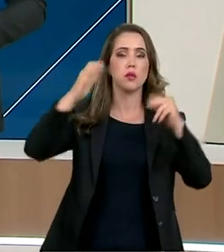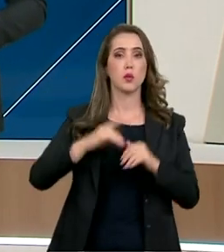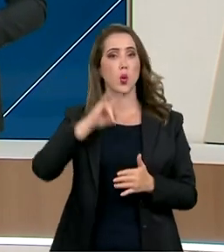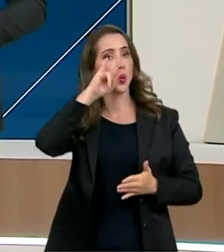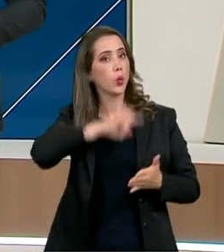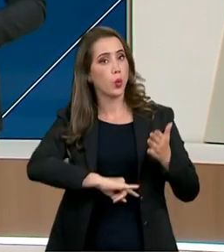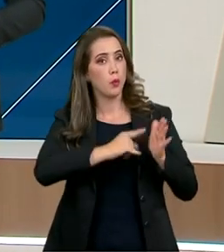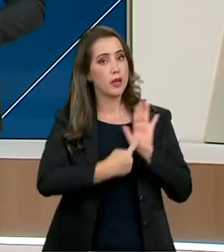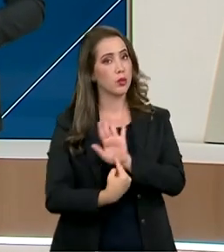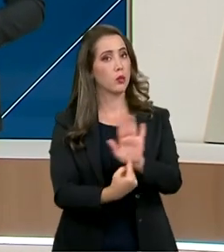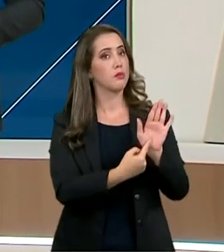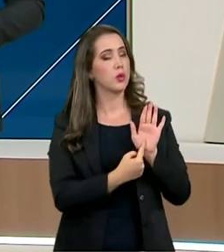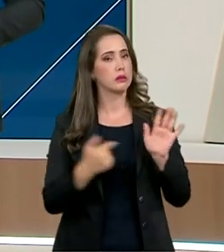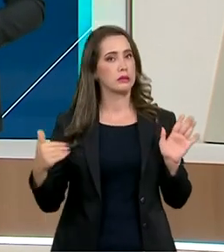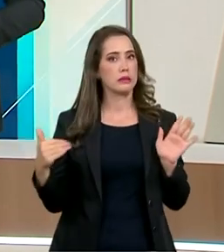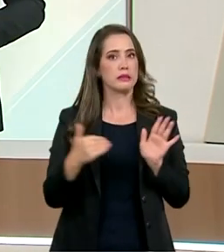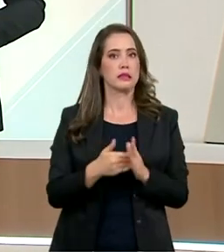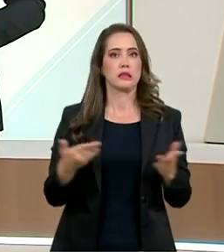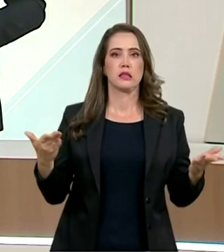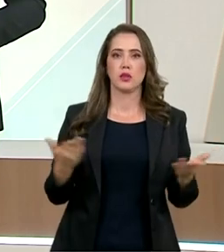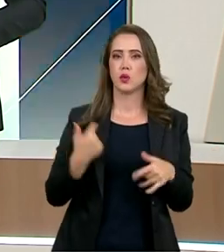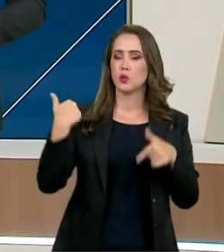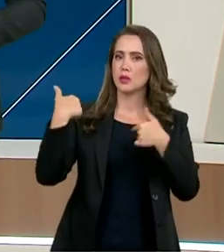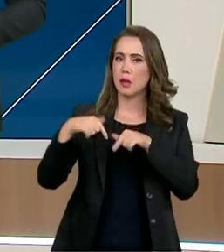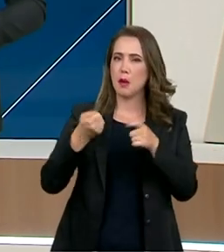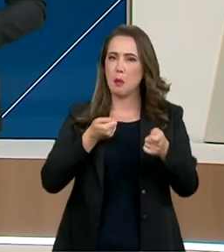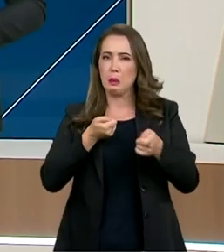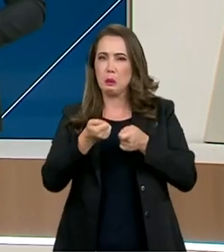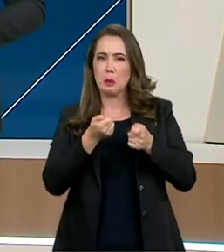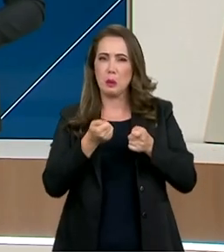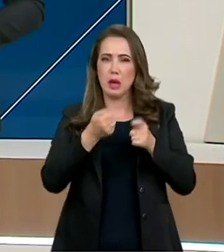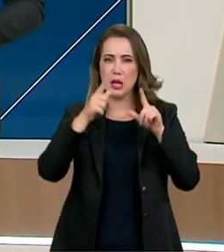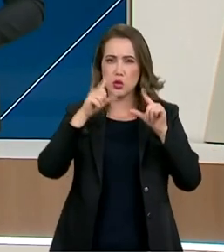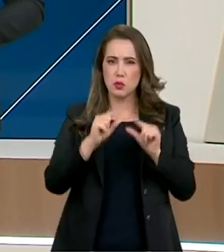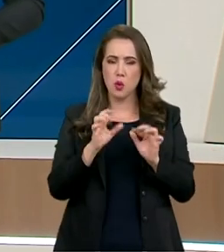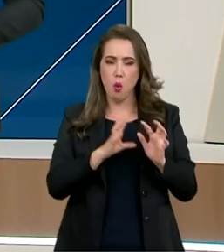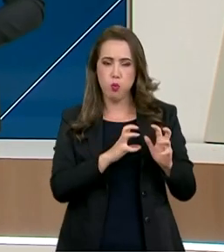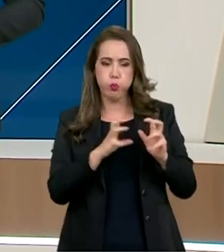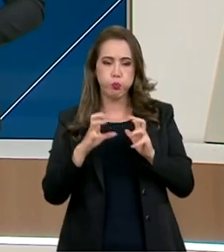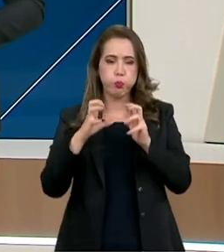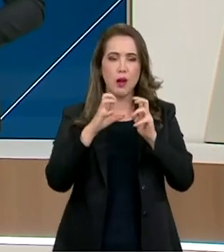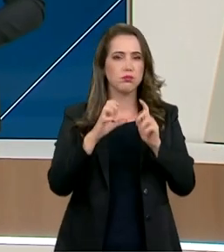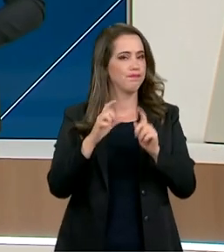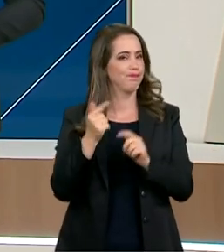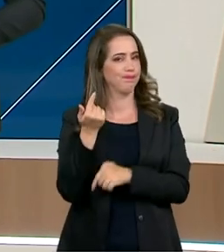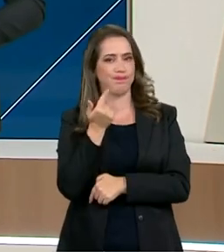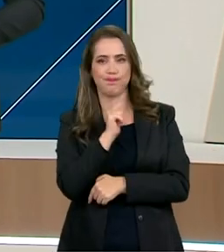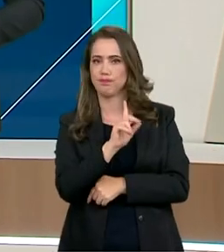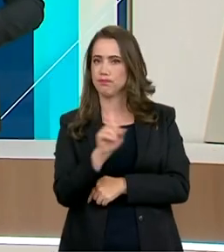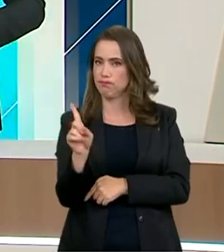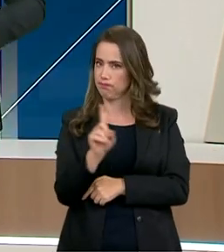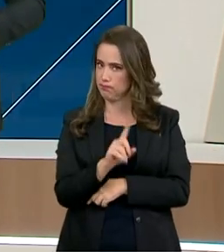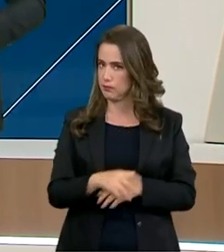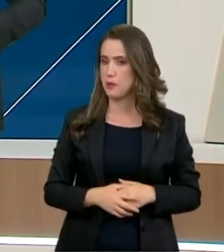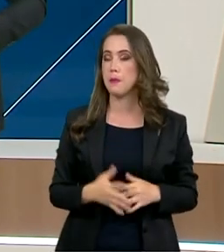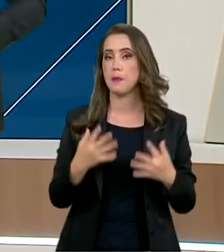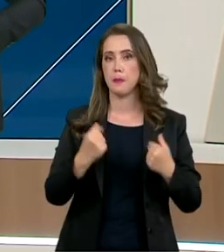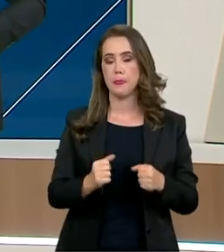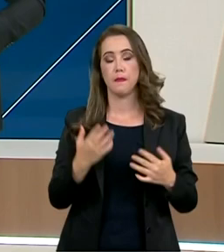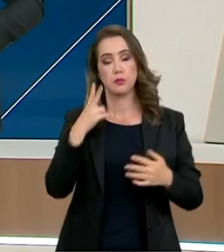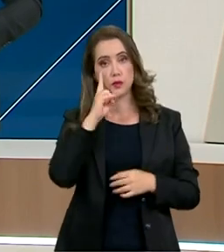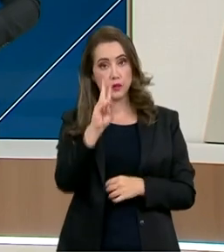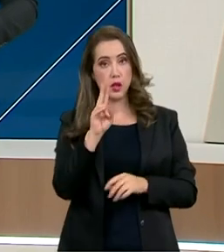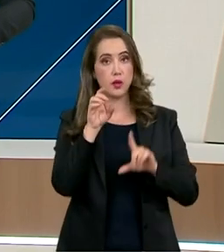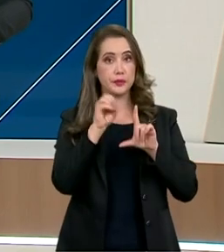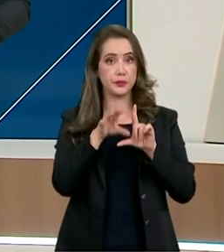O documento indica que, até agora, as ações para conter o aquecimento global não foram suficientes. Então nós vamos conversar agora ao vivo